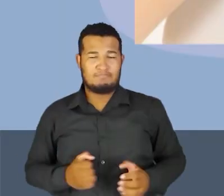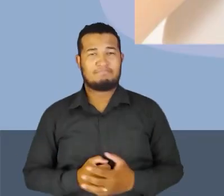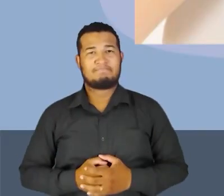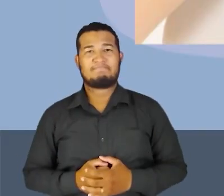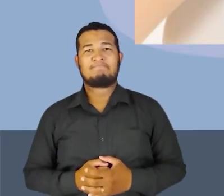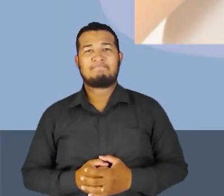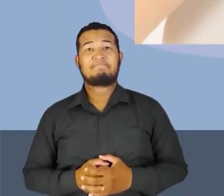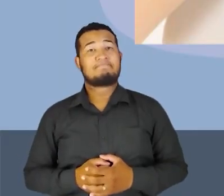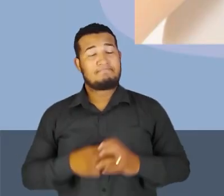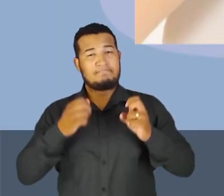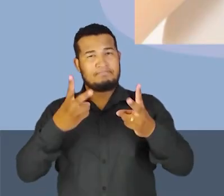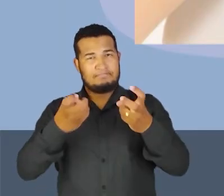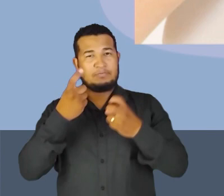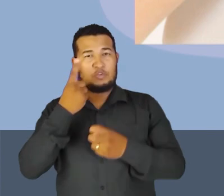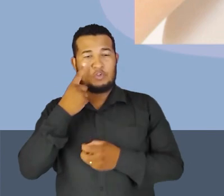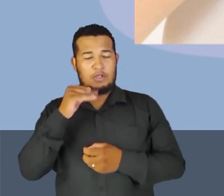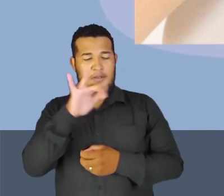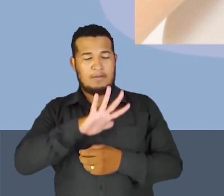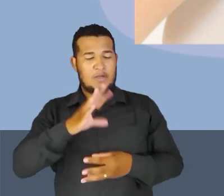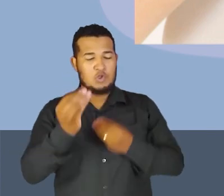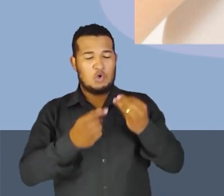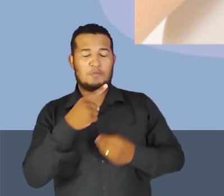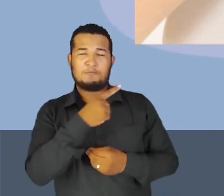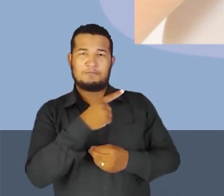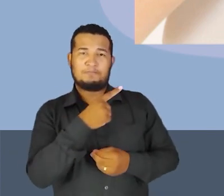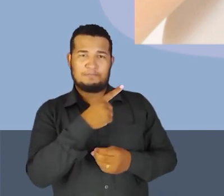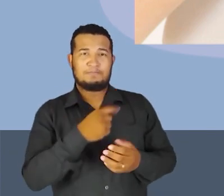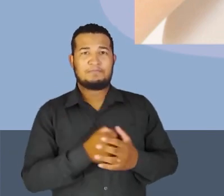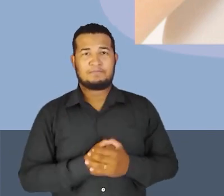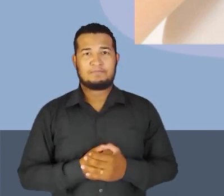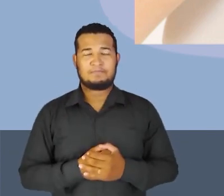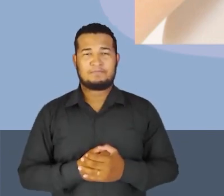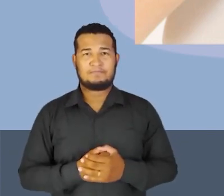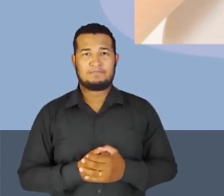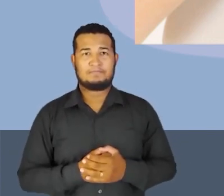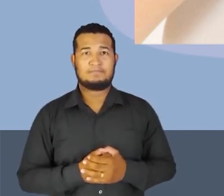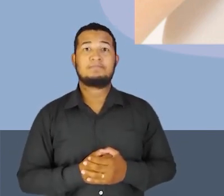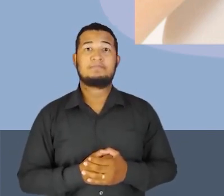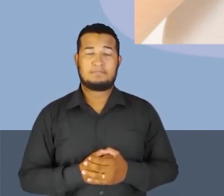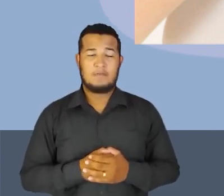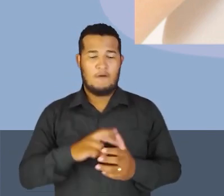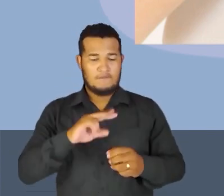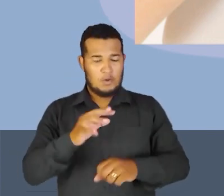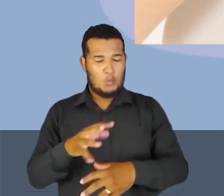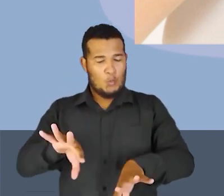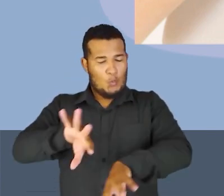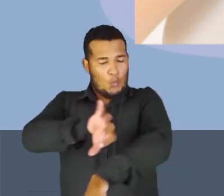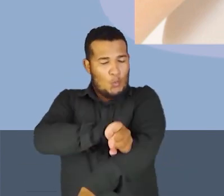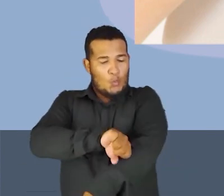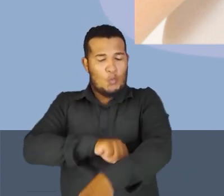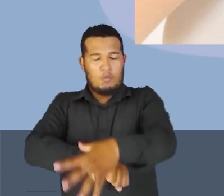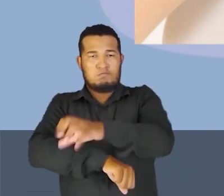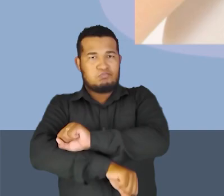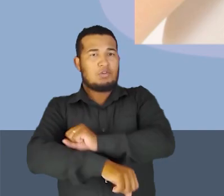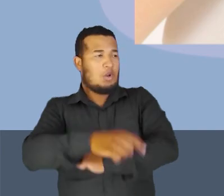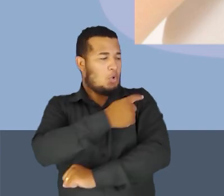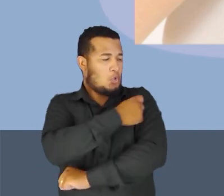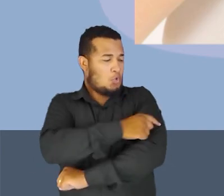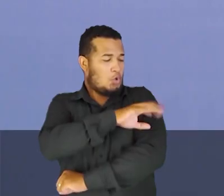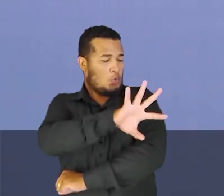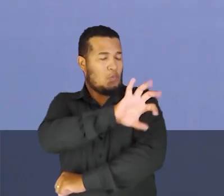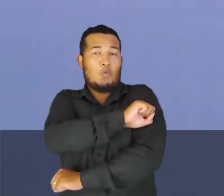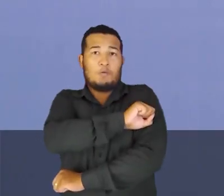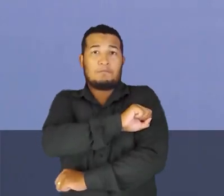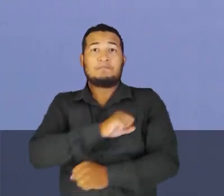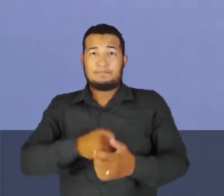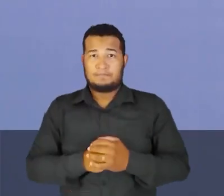aí como que é colocado esse método contraceptivo, né? Ele vai ser absorvido pela pele, certo? E volta para cá.